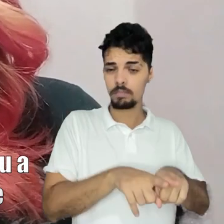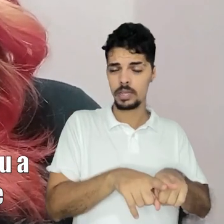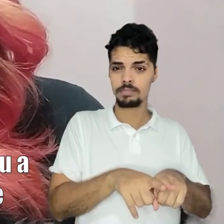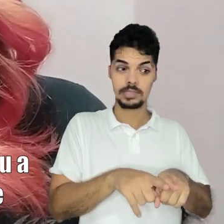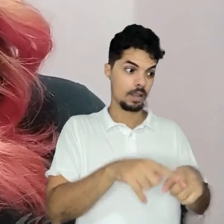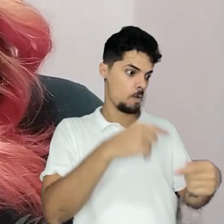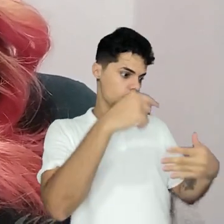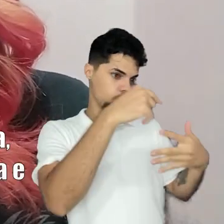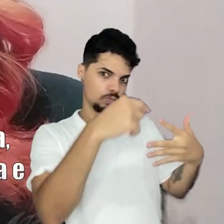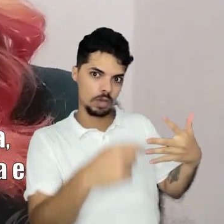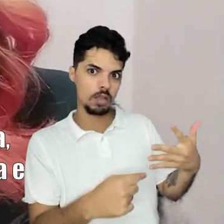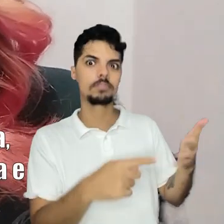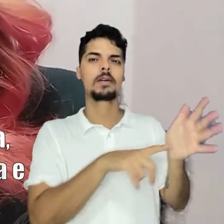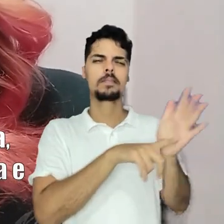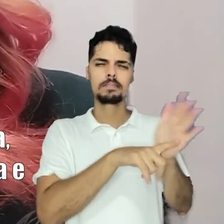uma análise